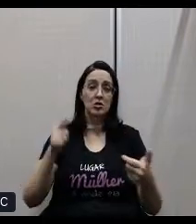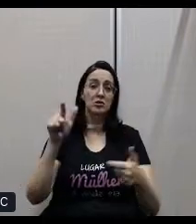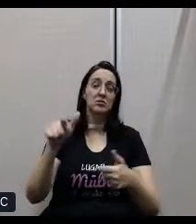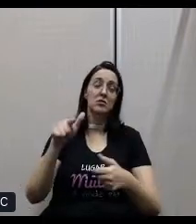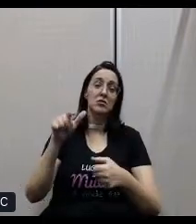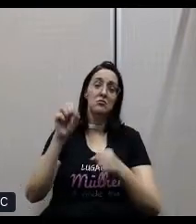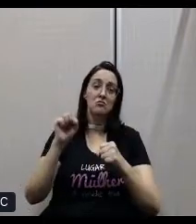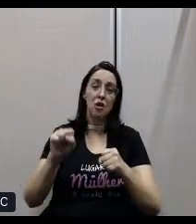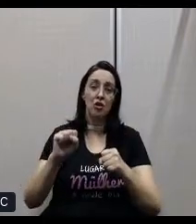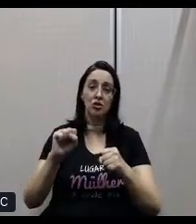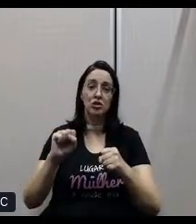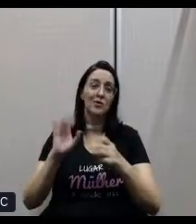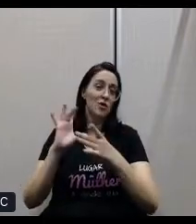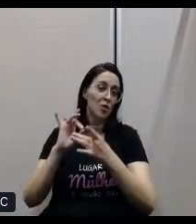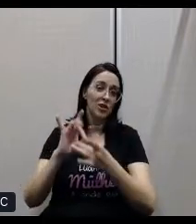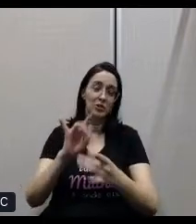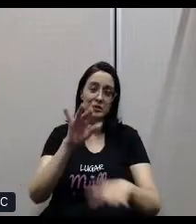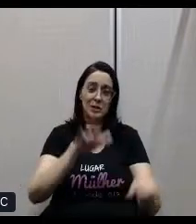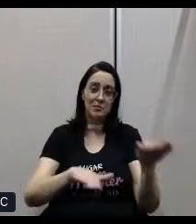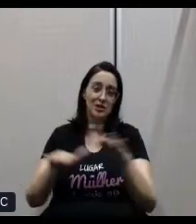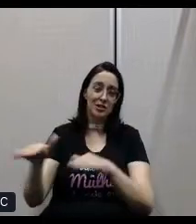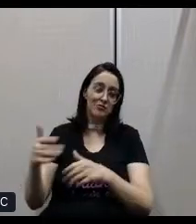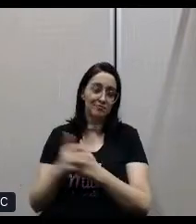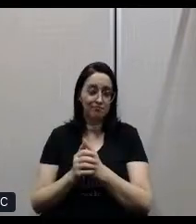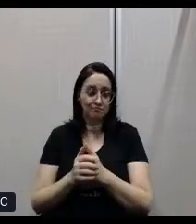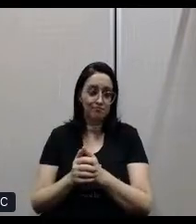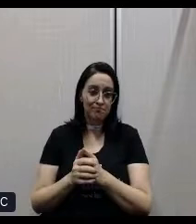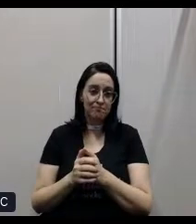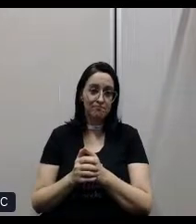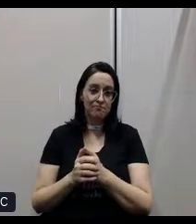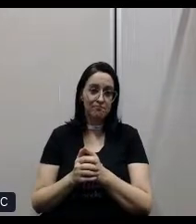conta, né, o contexto, e são de curto prazo.